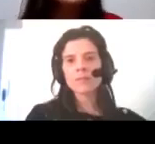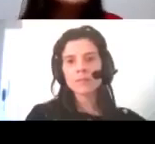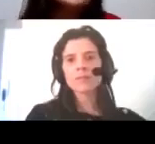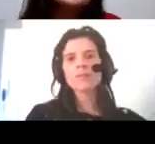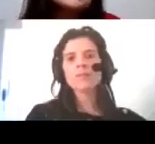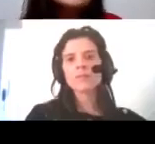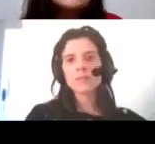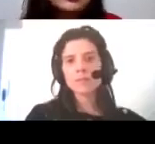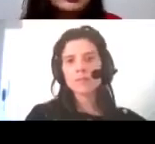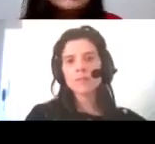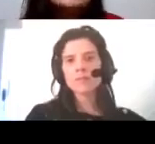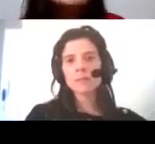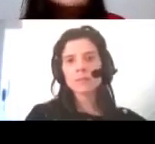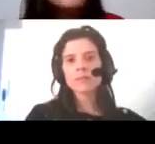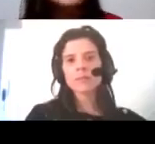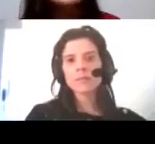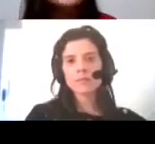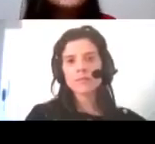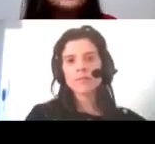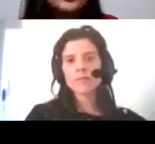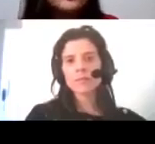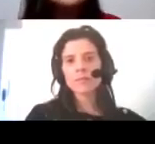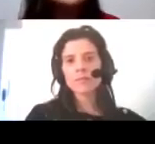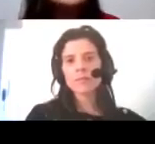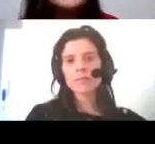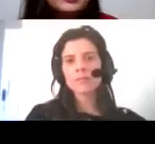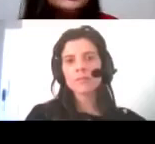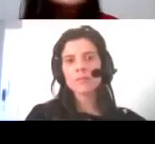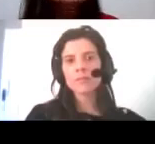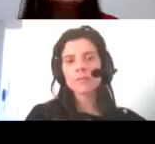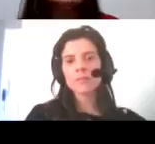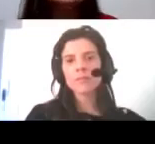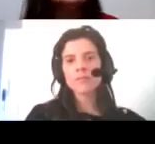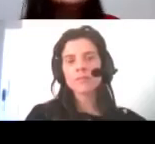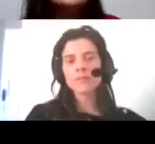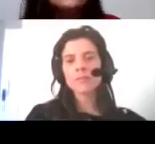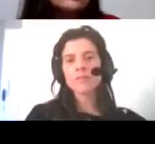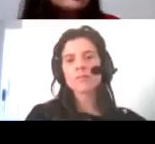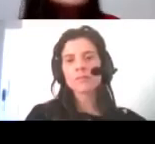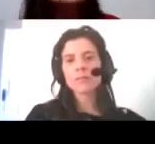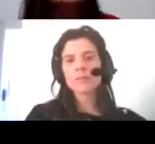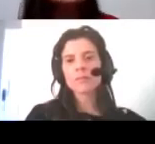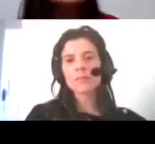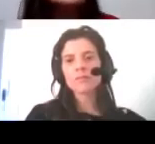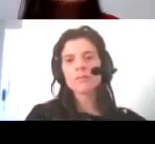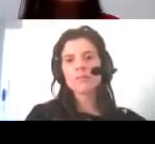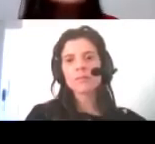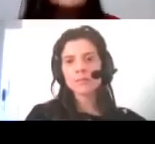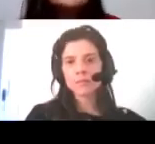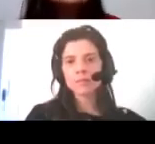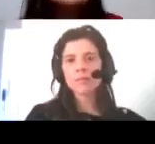registrada naquelas pessoas que estão do seu lado. Então, se você for um bom gestor, for um bom líder, você vai caminhar junto, você vai